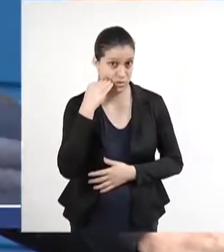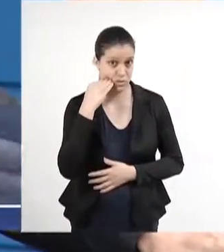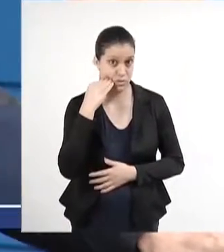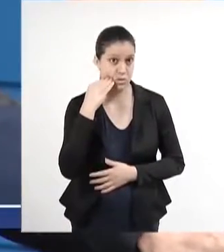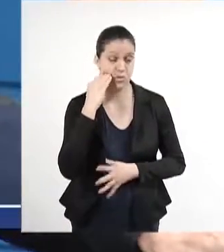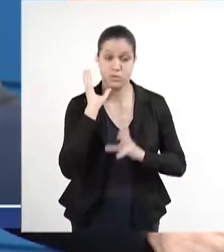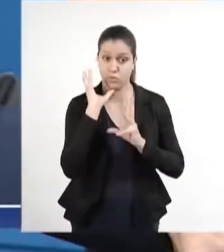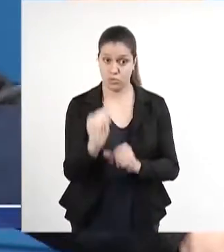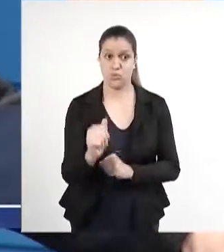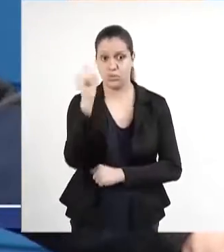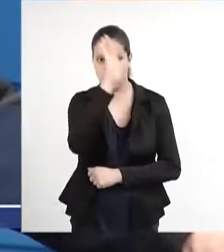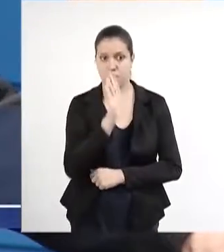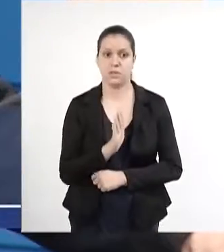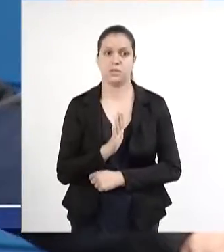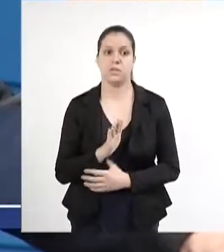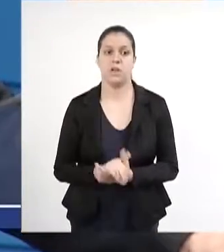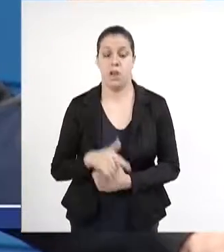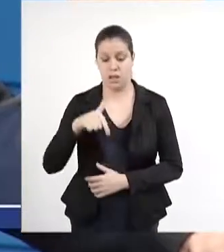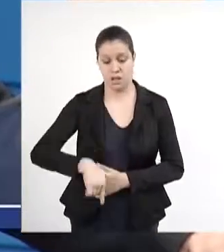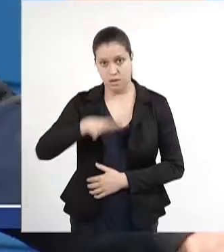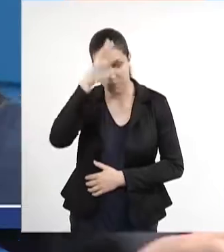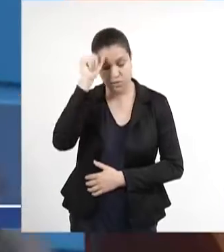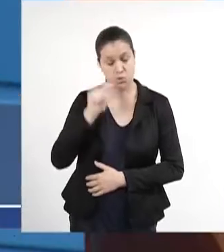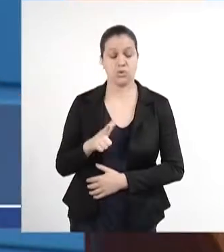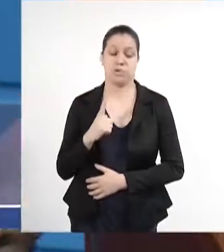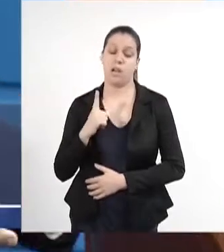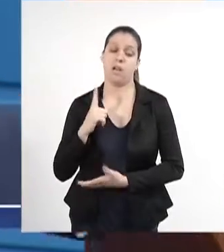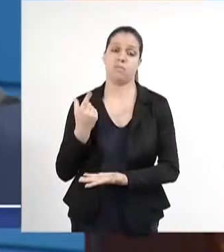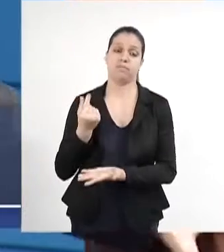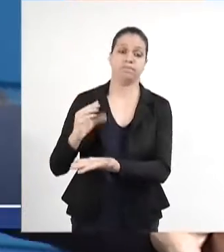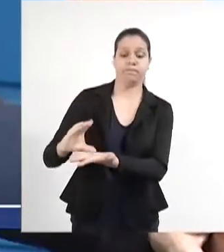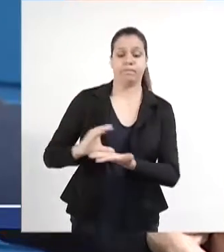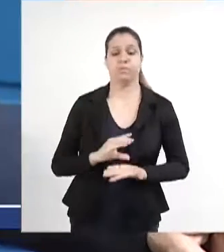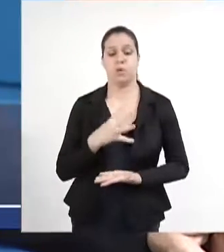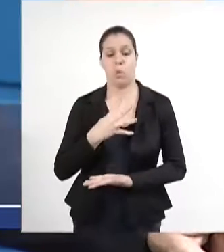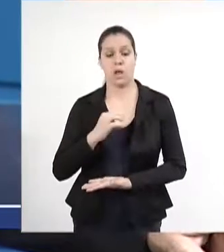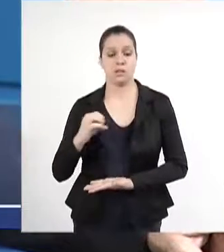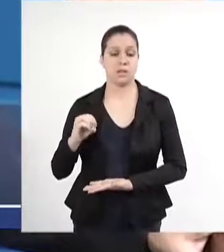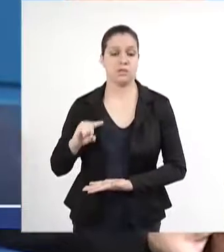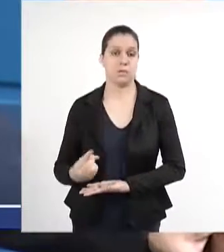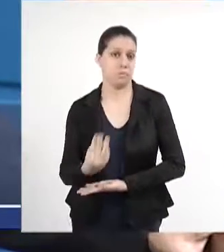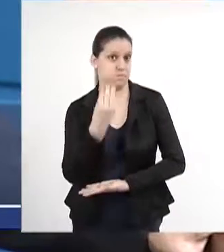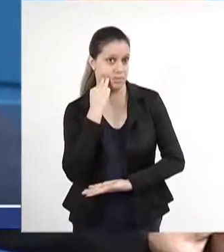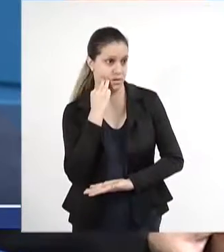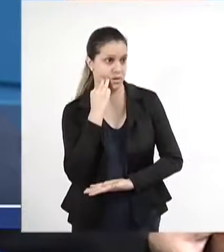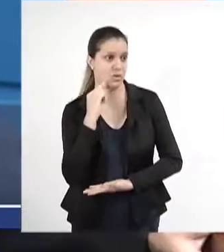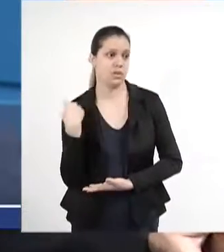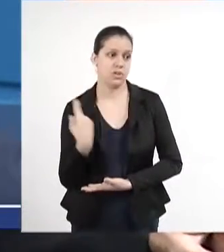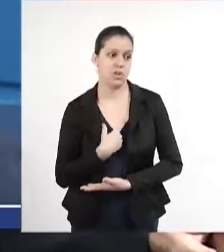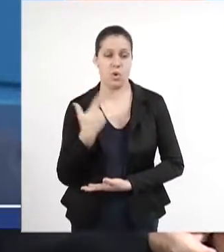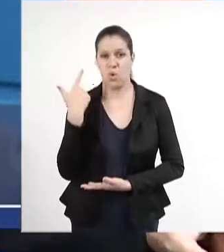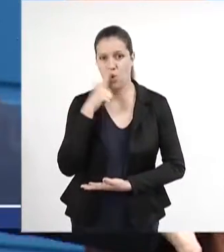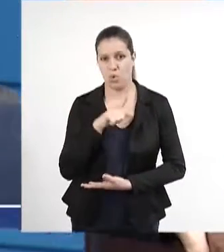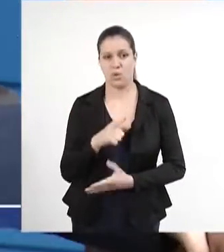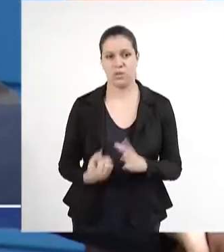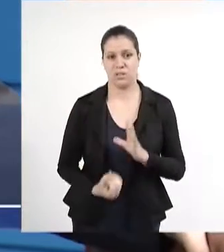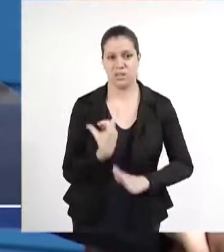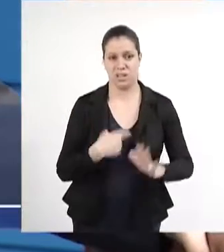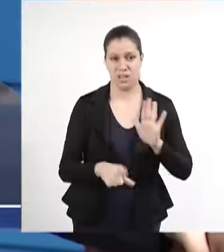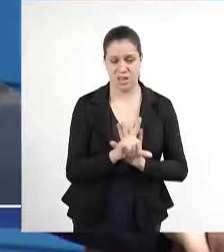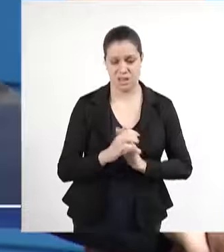aqui para o Mato Grosso do Sul 400 milhões. E aí a gente poder estar legislando de 0 a 3%, que não quebra